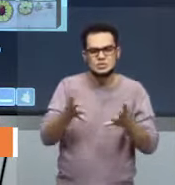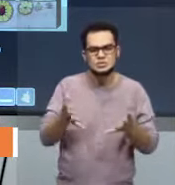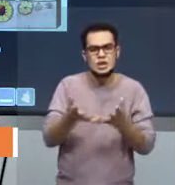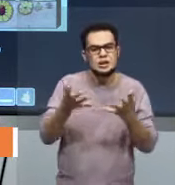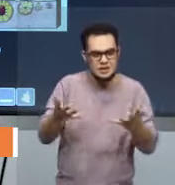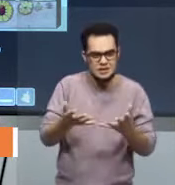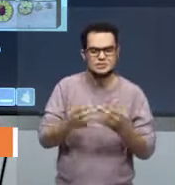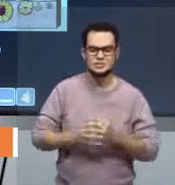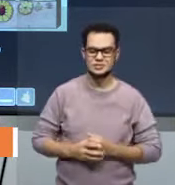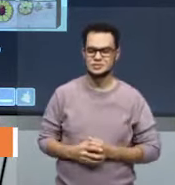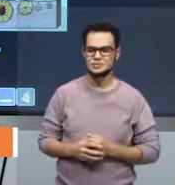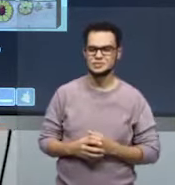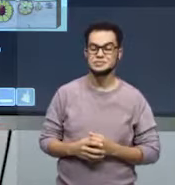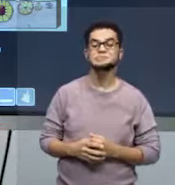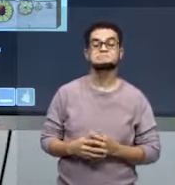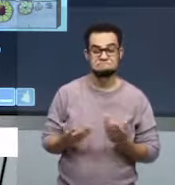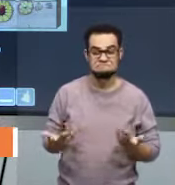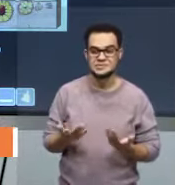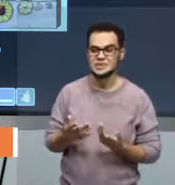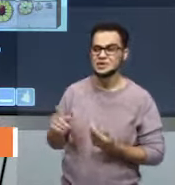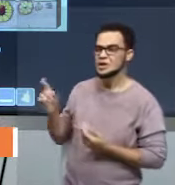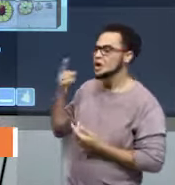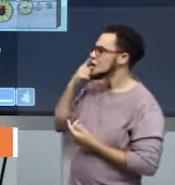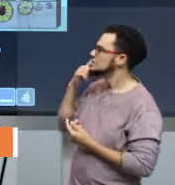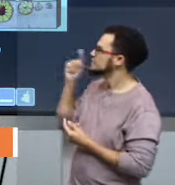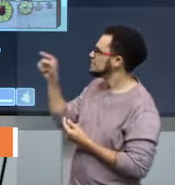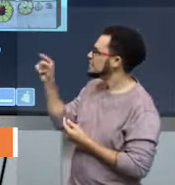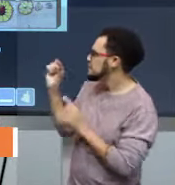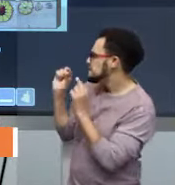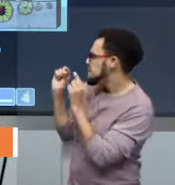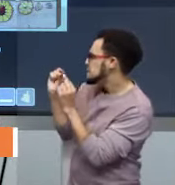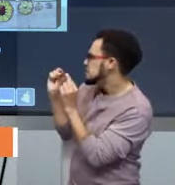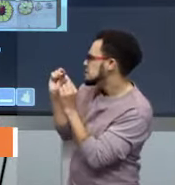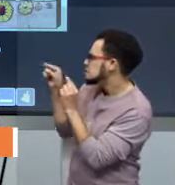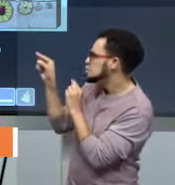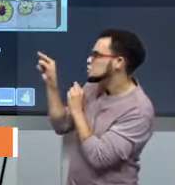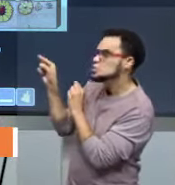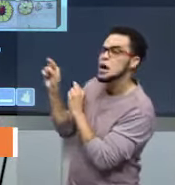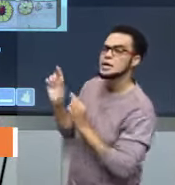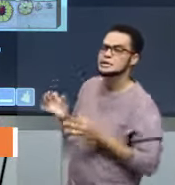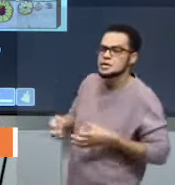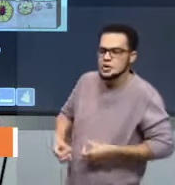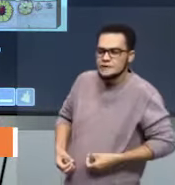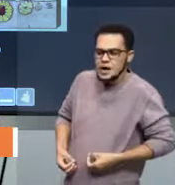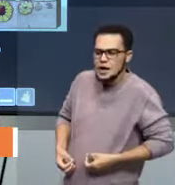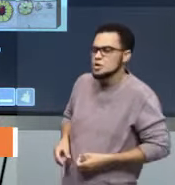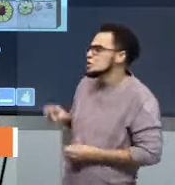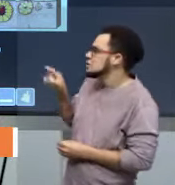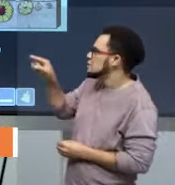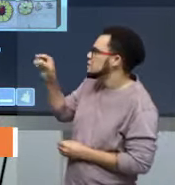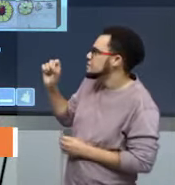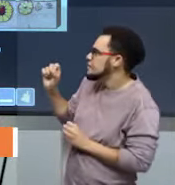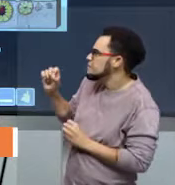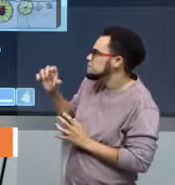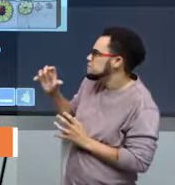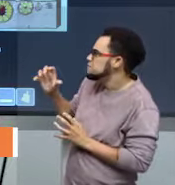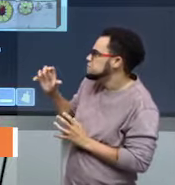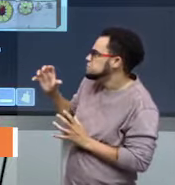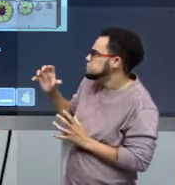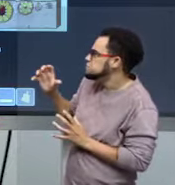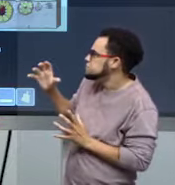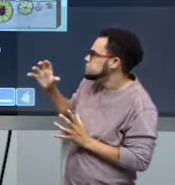Então, olha só, nós temos aqui o folículo ovariano, ó, pequenininho, lá no ovário. Ele vai aumentando,